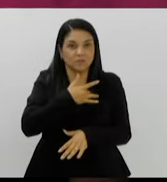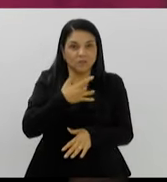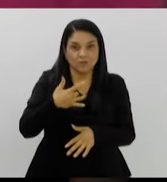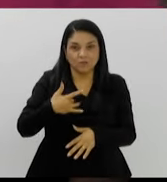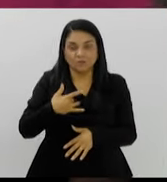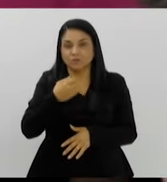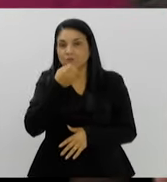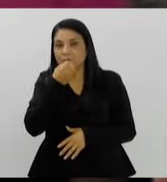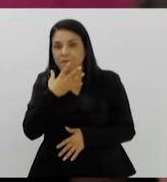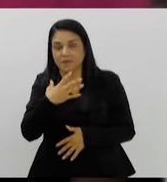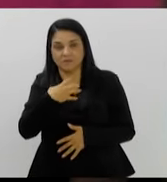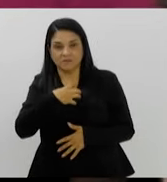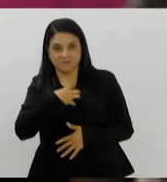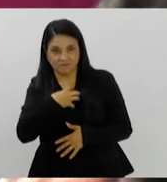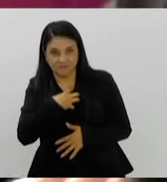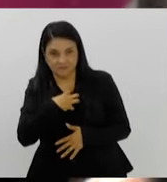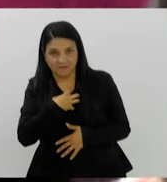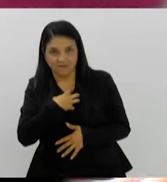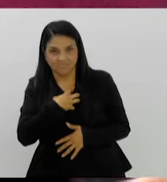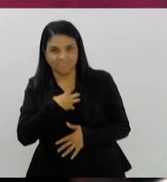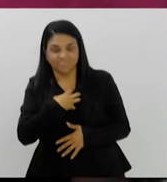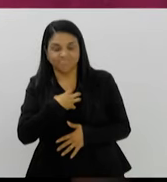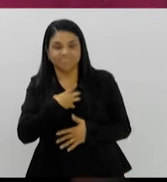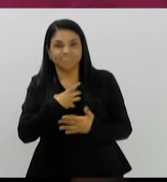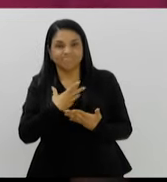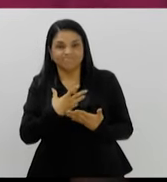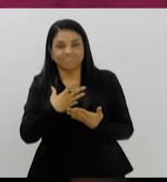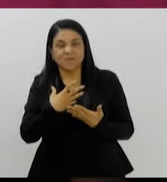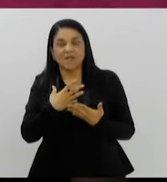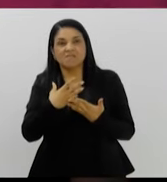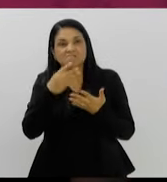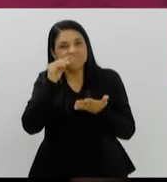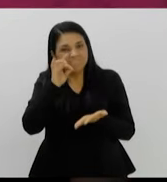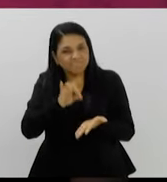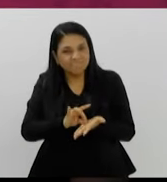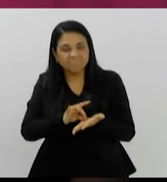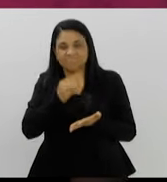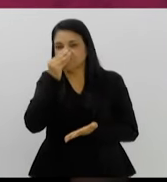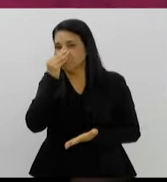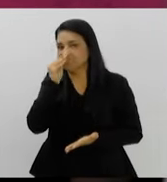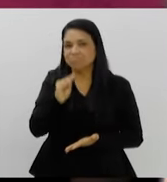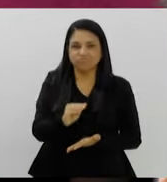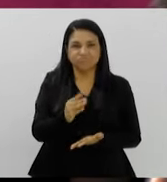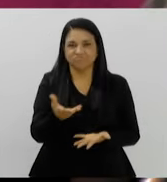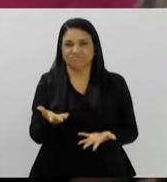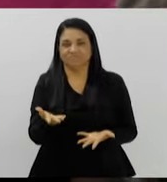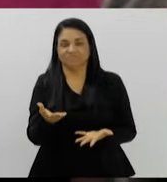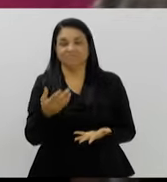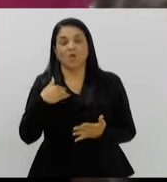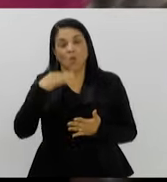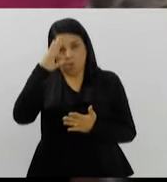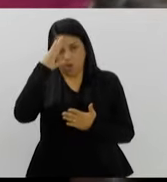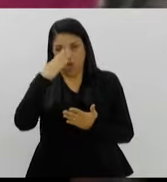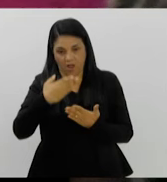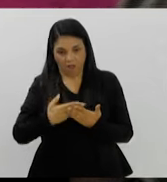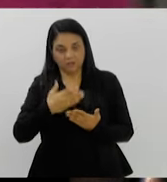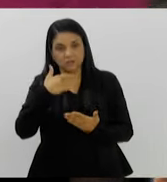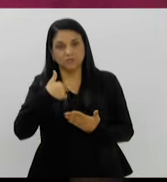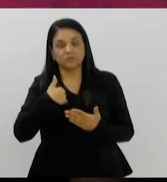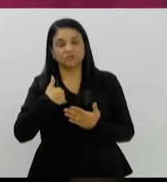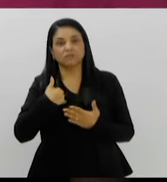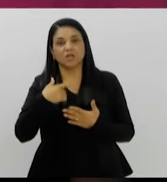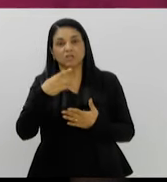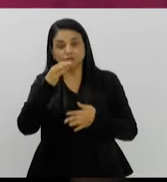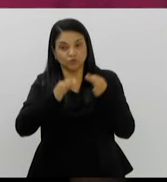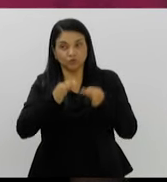bem-estar enfim é um verdadeiro descaso Eu acredito na justiça divina